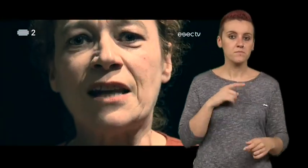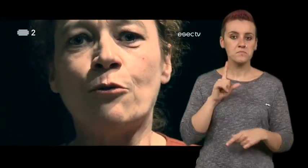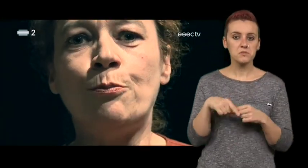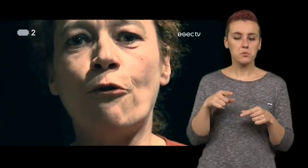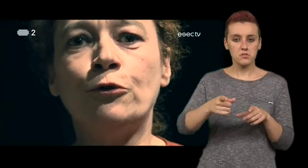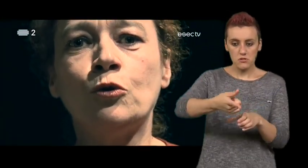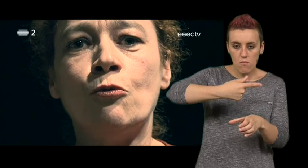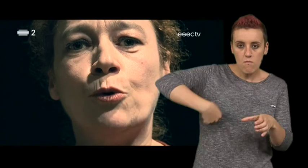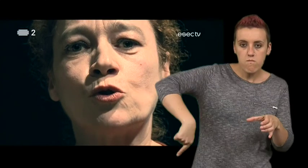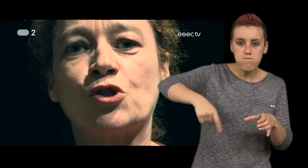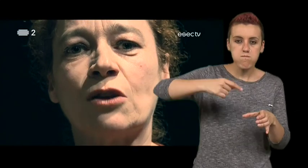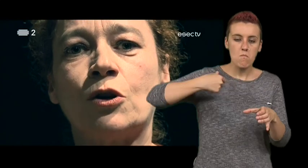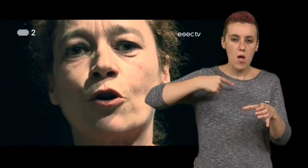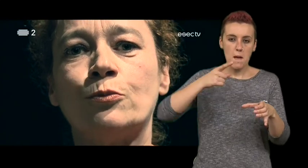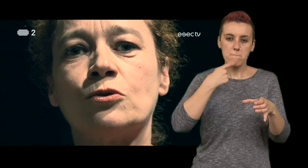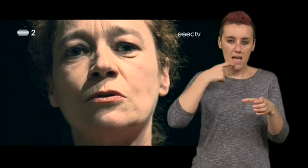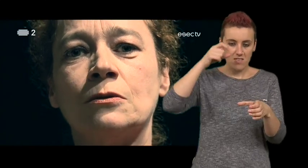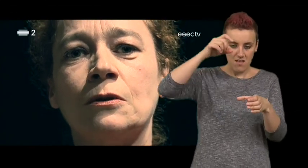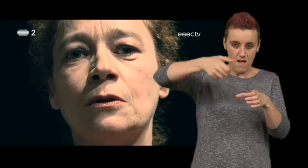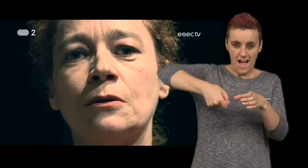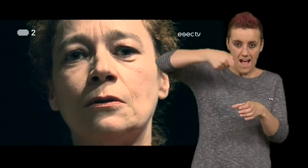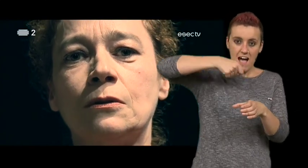Depois atiraram-me para o fundo de um poço cheio de corpos.